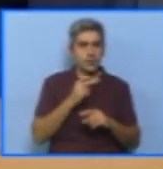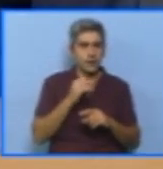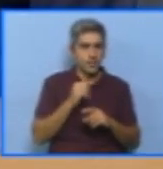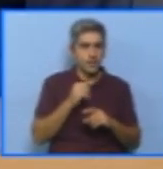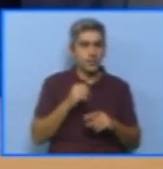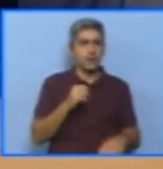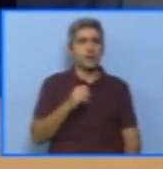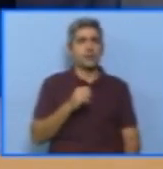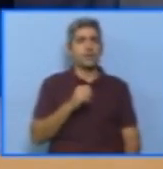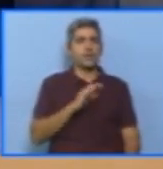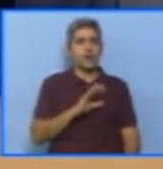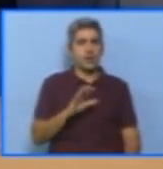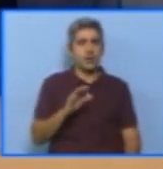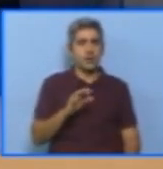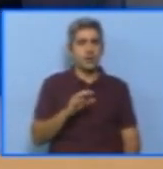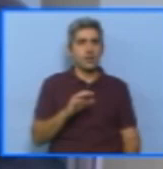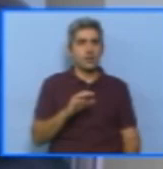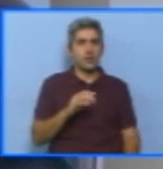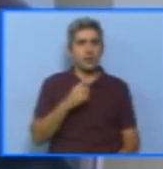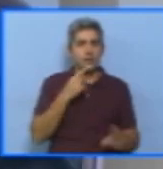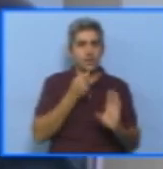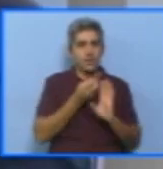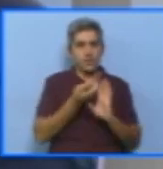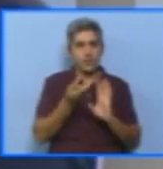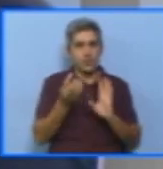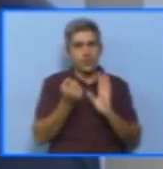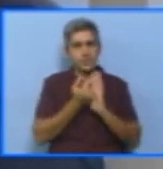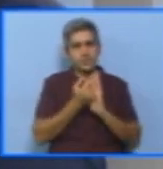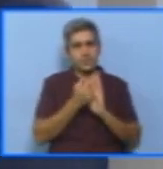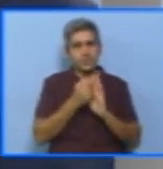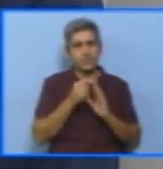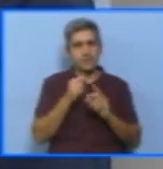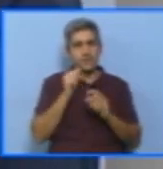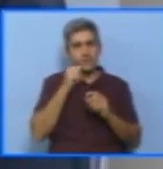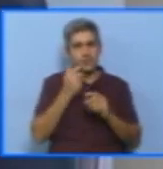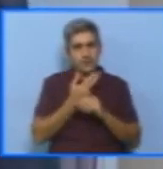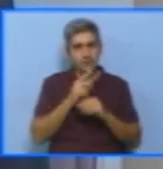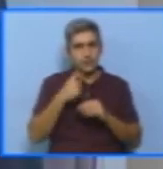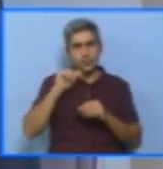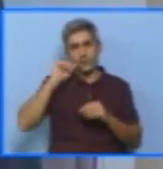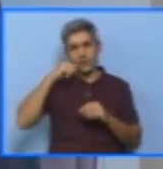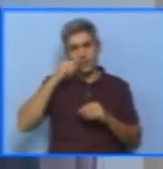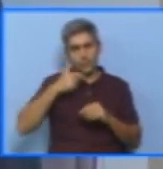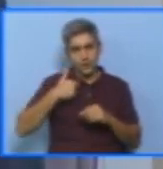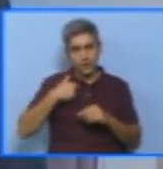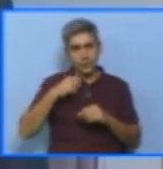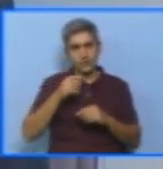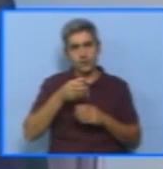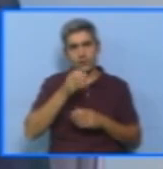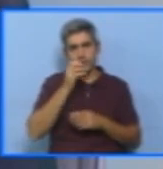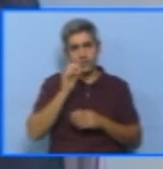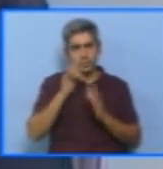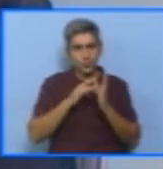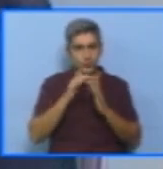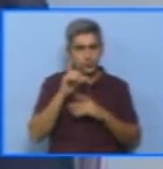castas. Há uma imensidade de símbolos à volta do vinho e depois do vinho que Jesus toma tantas